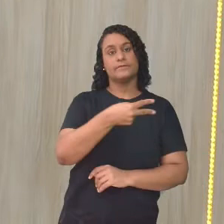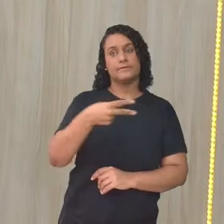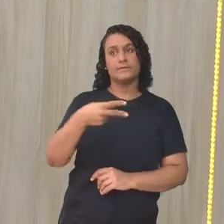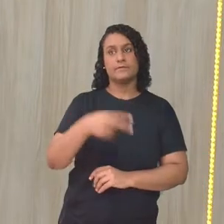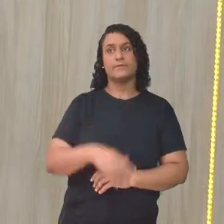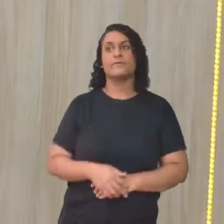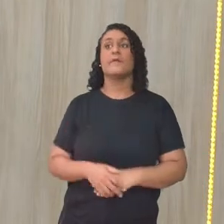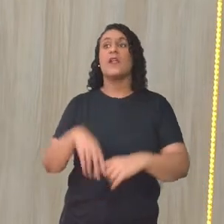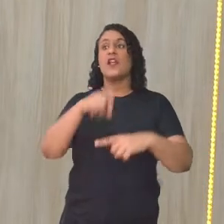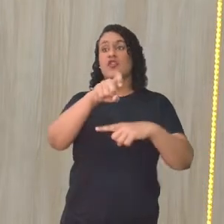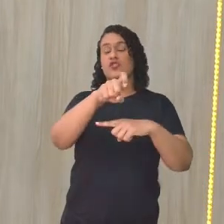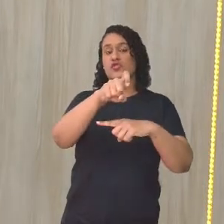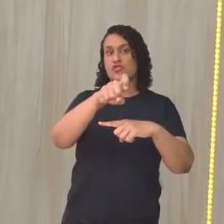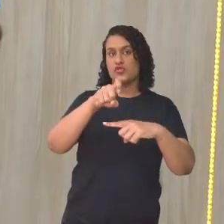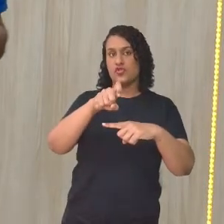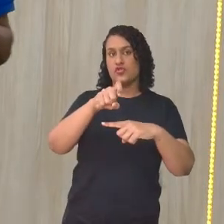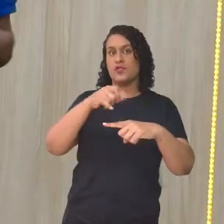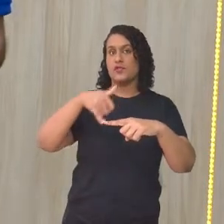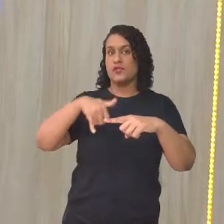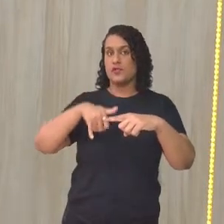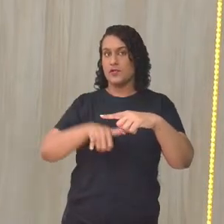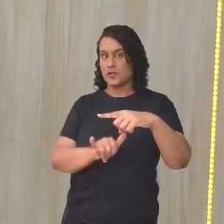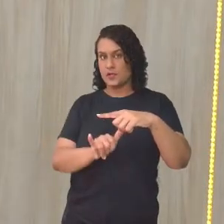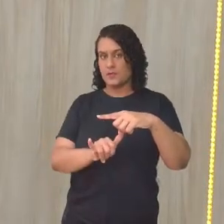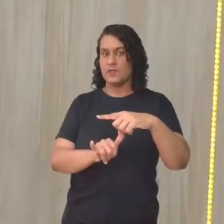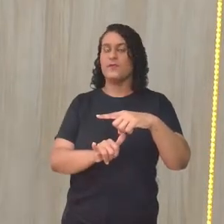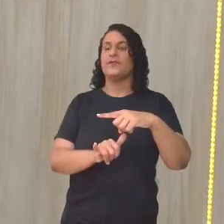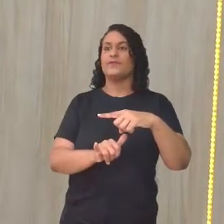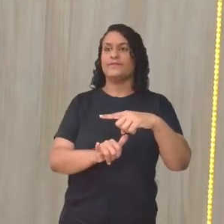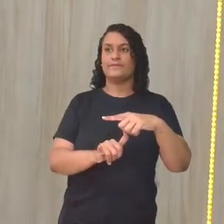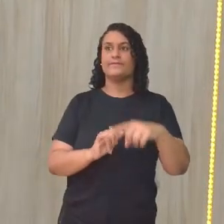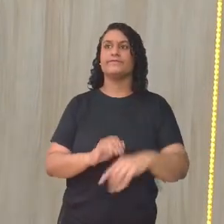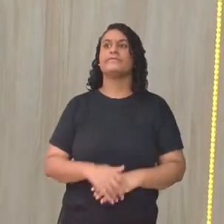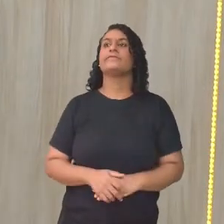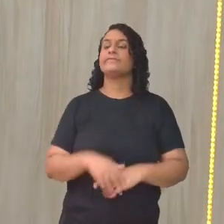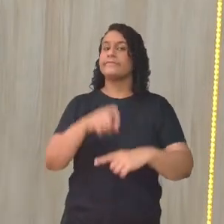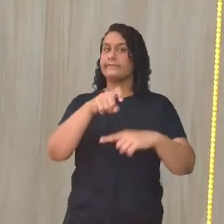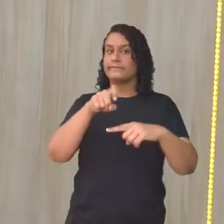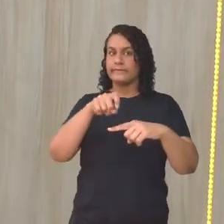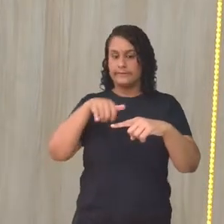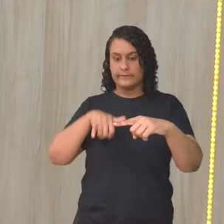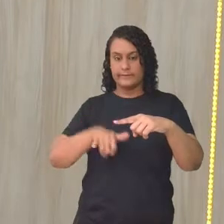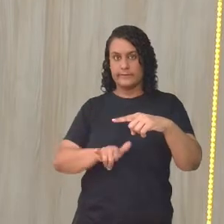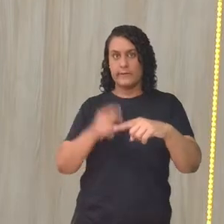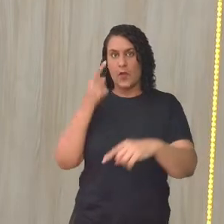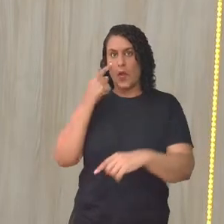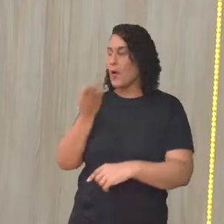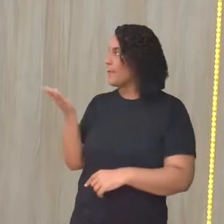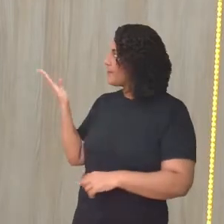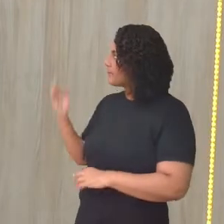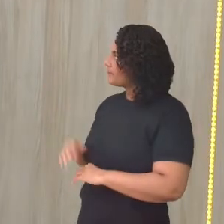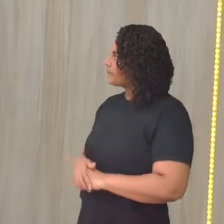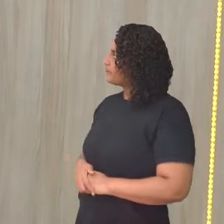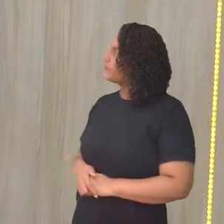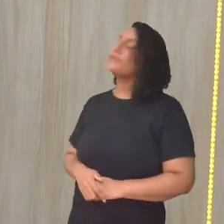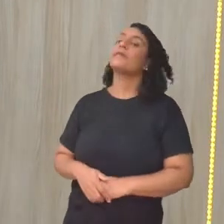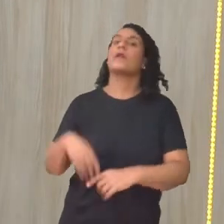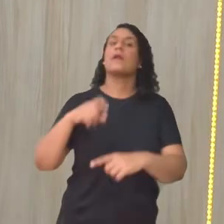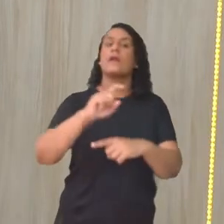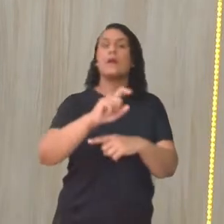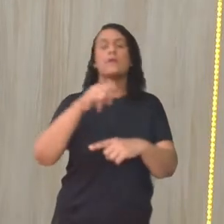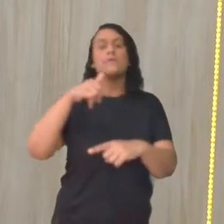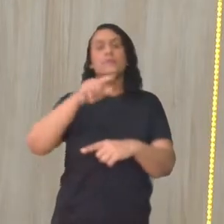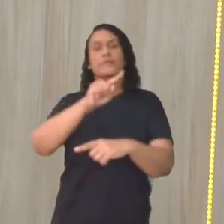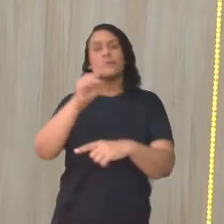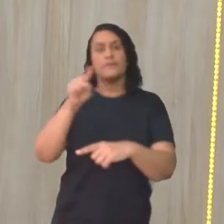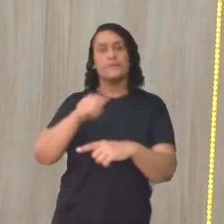Y. E aí ele bota aí, ó, X está para Y, X está para Y aqui, ó. Assim como Z está para